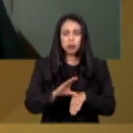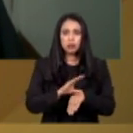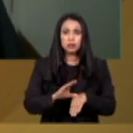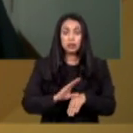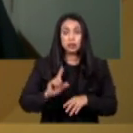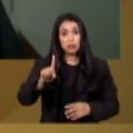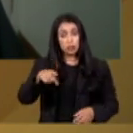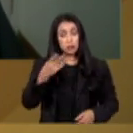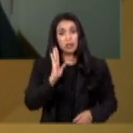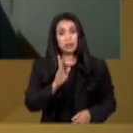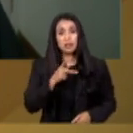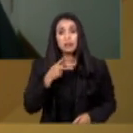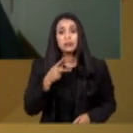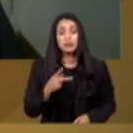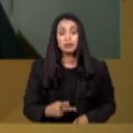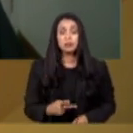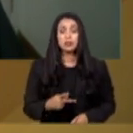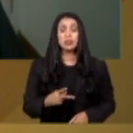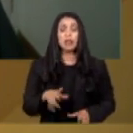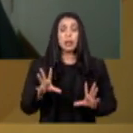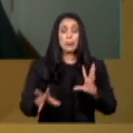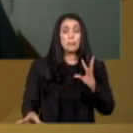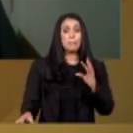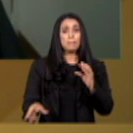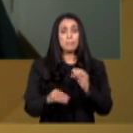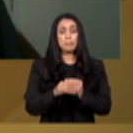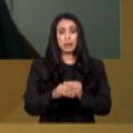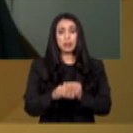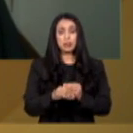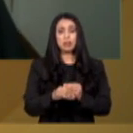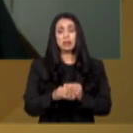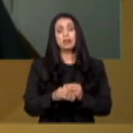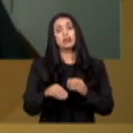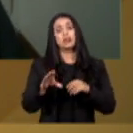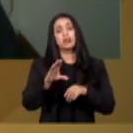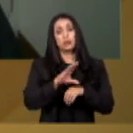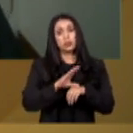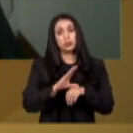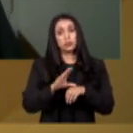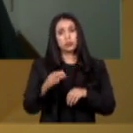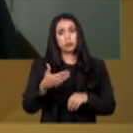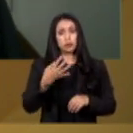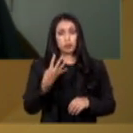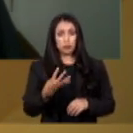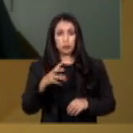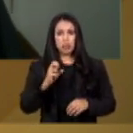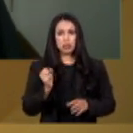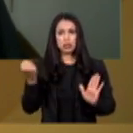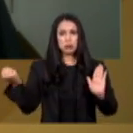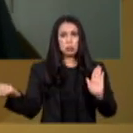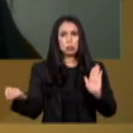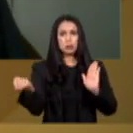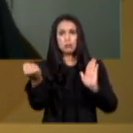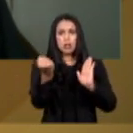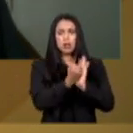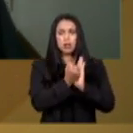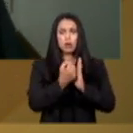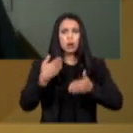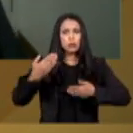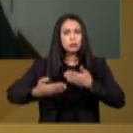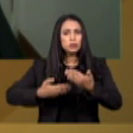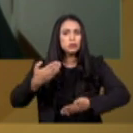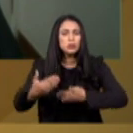após a citada emenda constitucional 45 macumba o